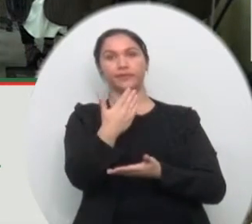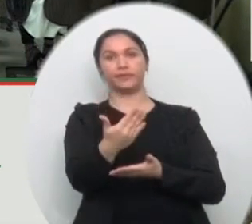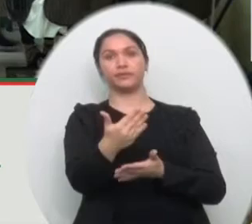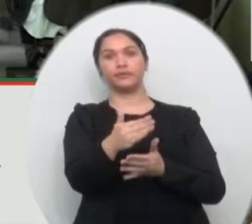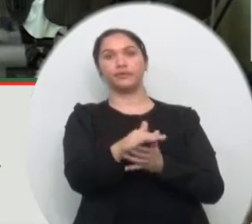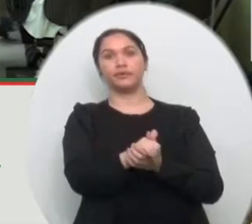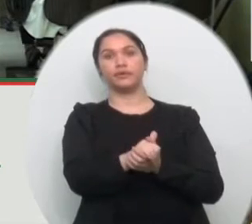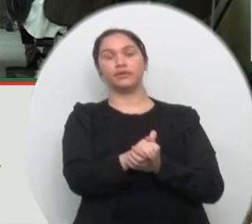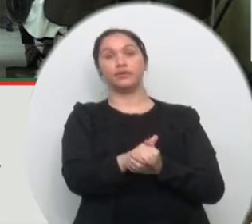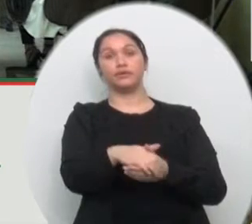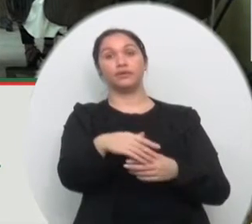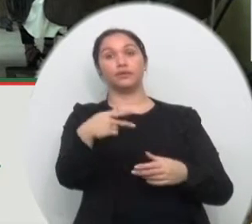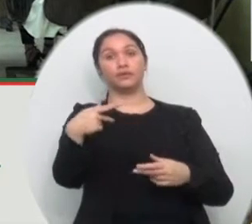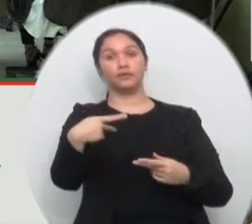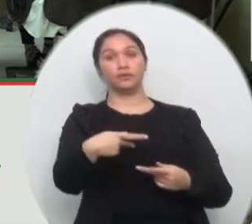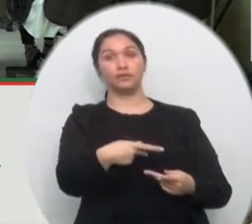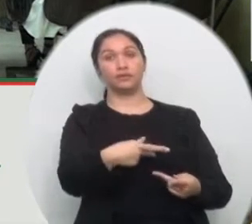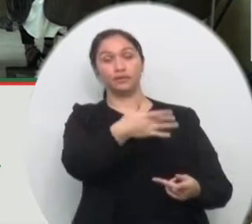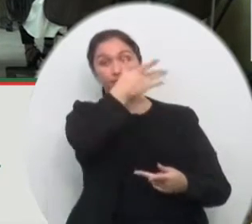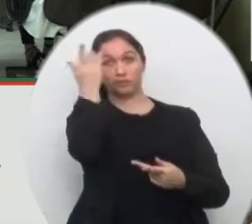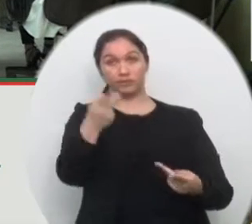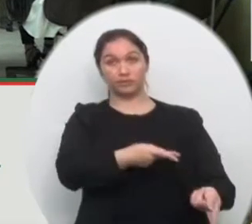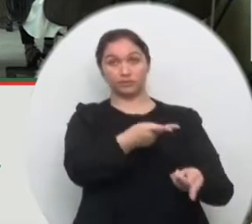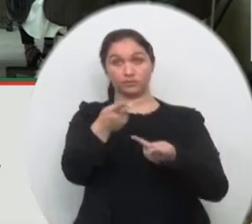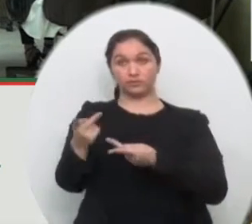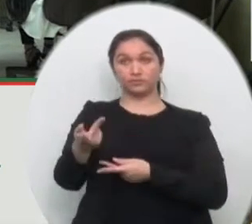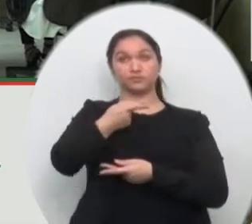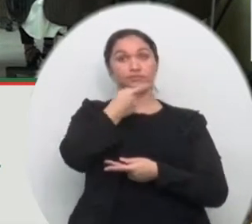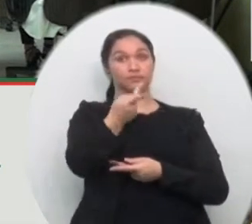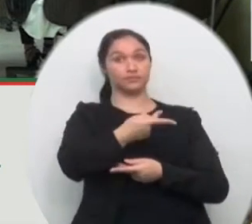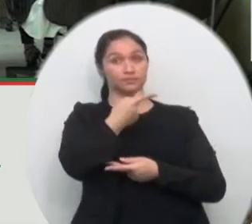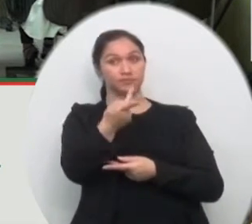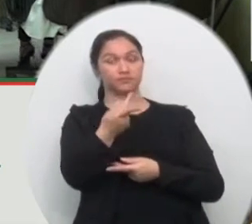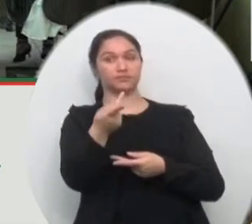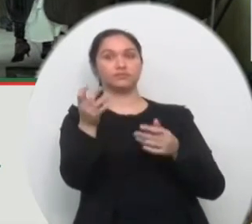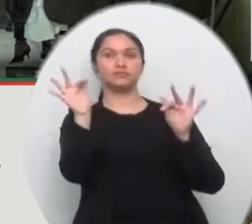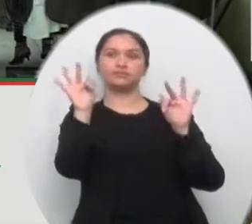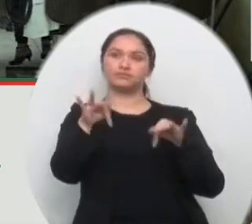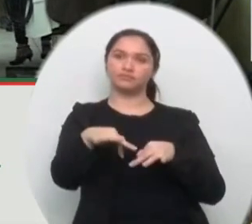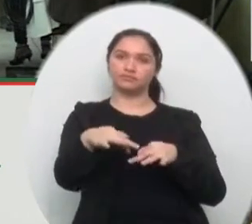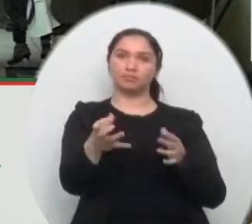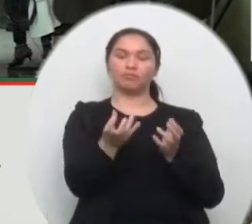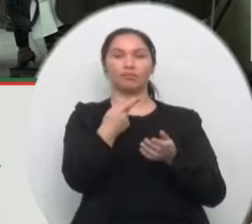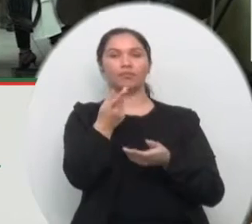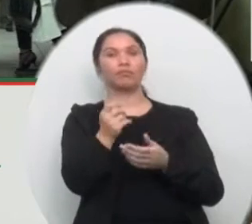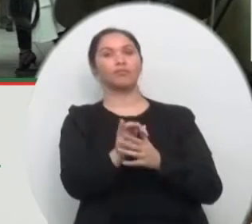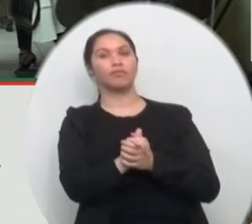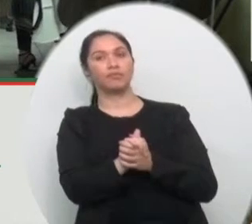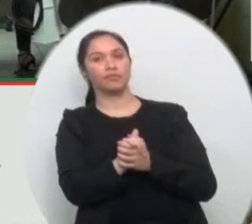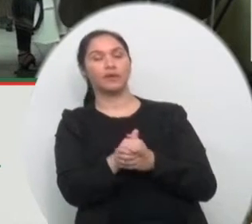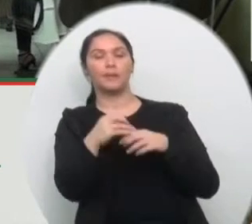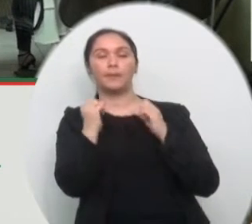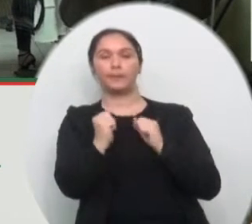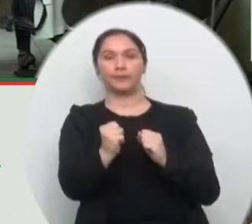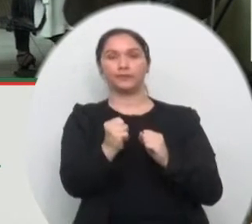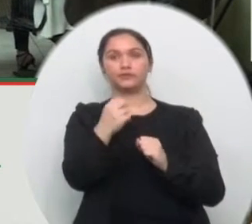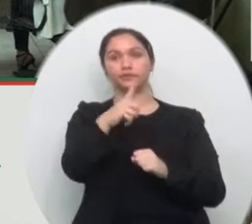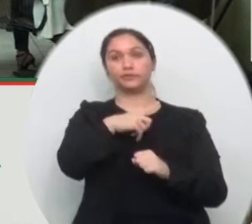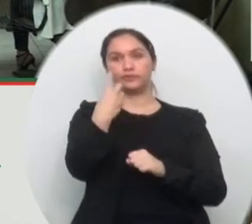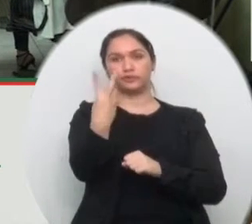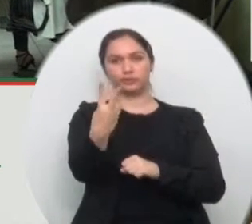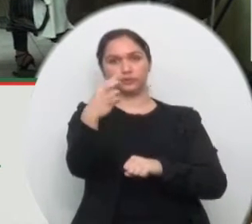aos nossos convidados para as considerações finais. Vocês gostariam de tecer mais algum comentário? Fiquem à vontade em